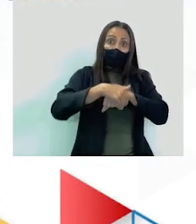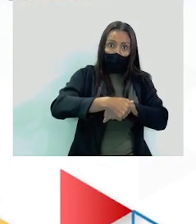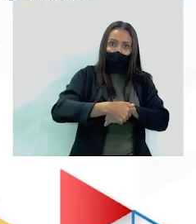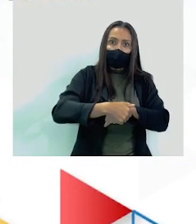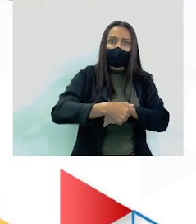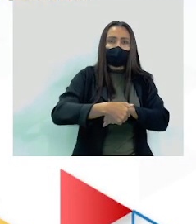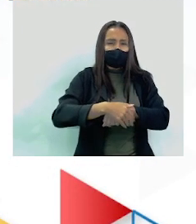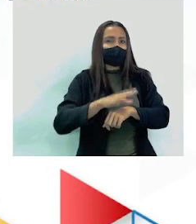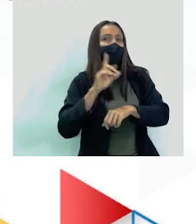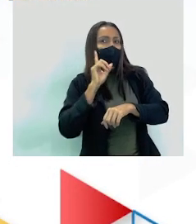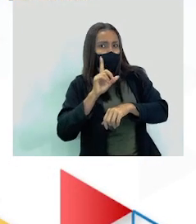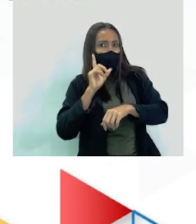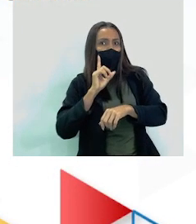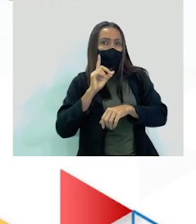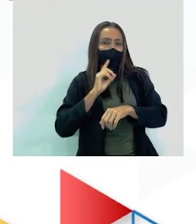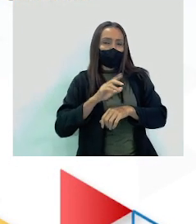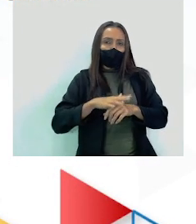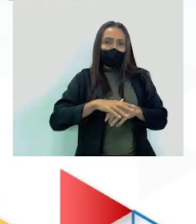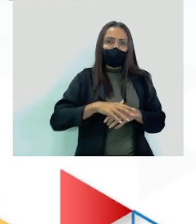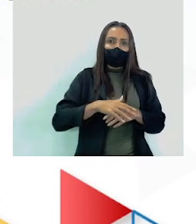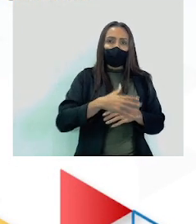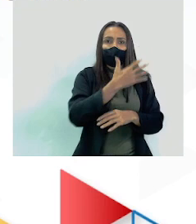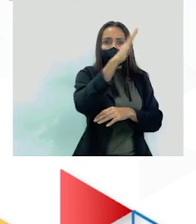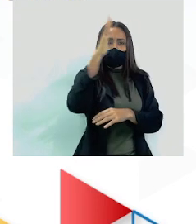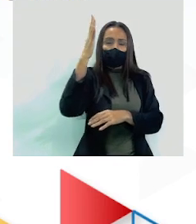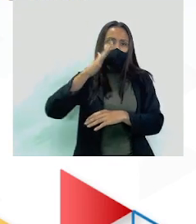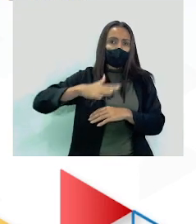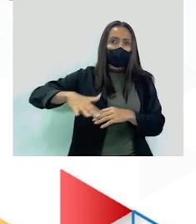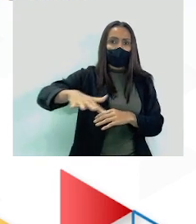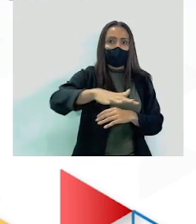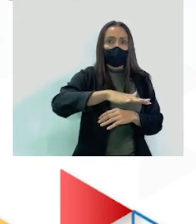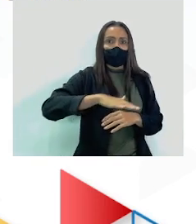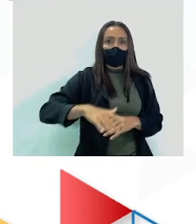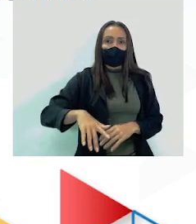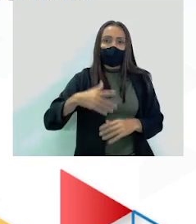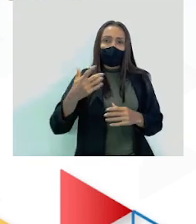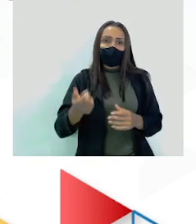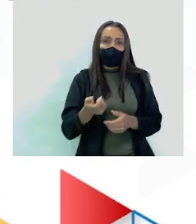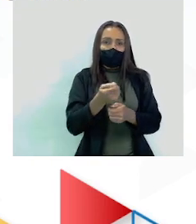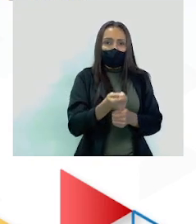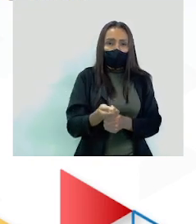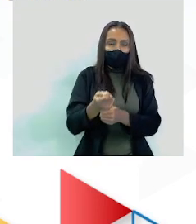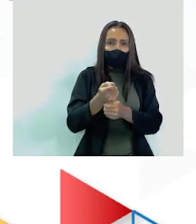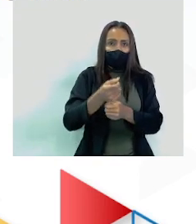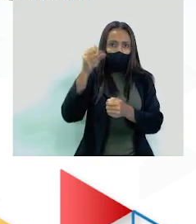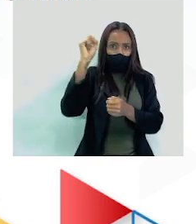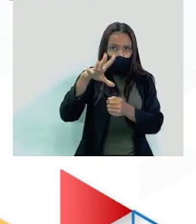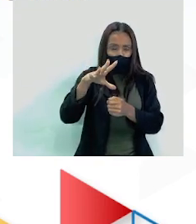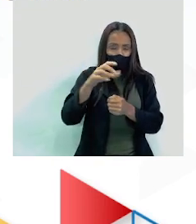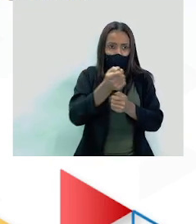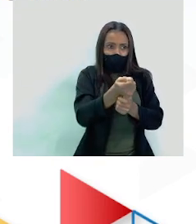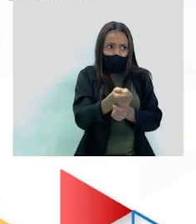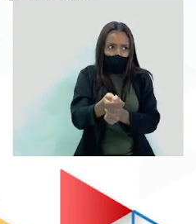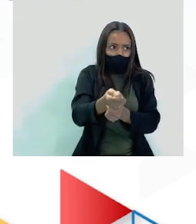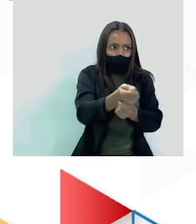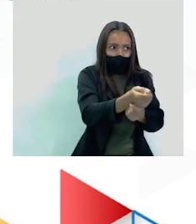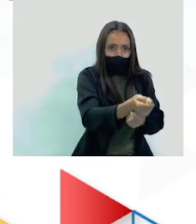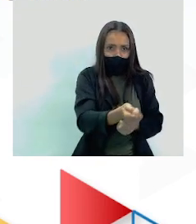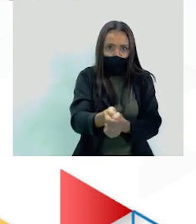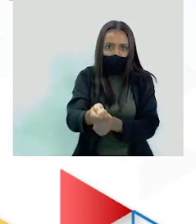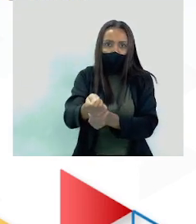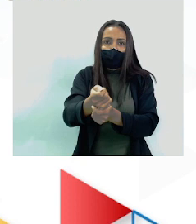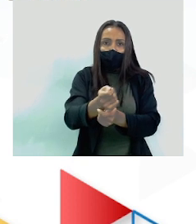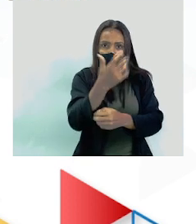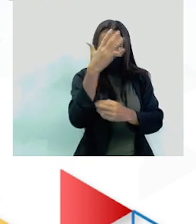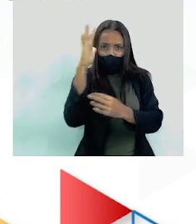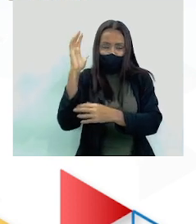noite dentro da natureza ali, fazendo sua trilha, aí você tem que levar sua lanterna, enfim, todo o material de segurança para isso, tá? Mas